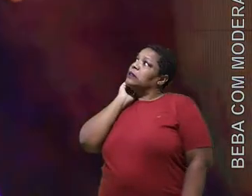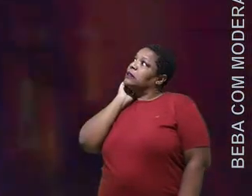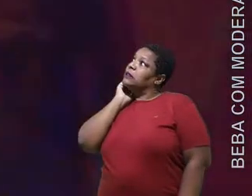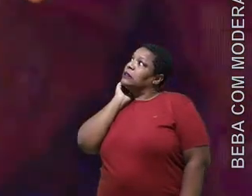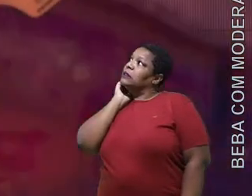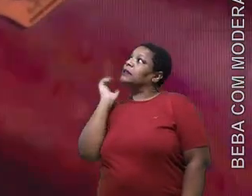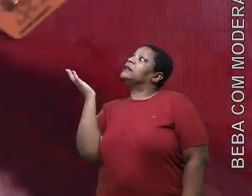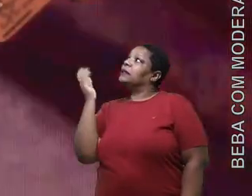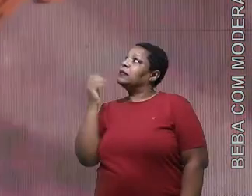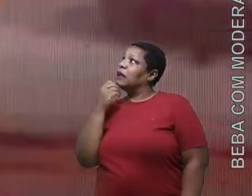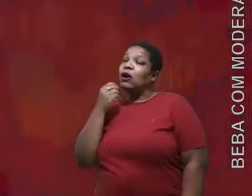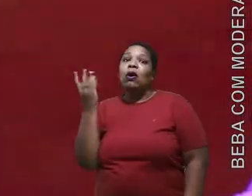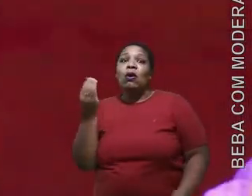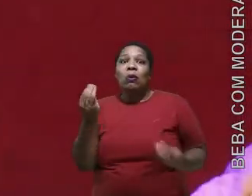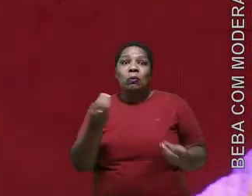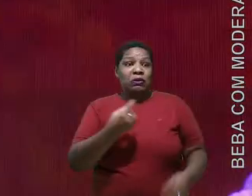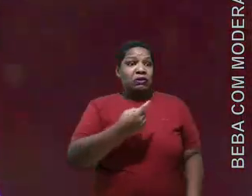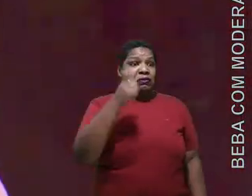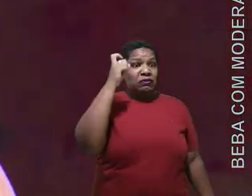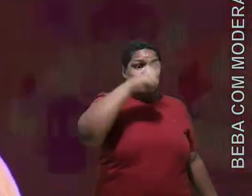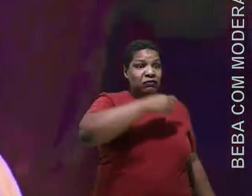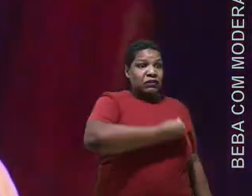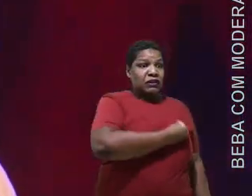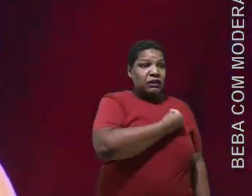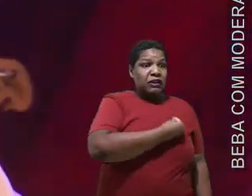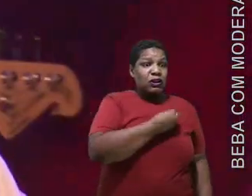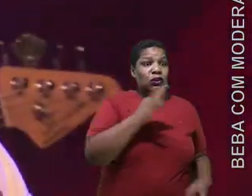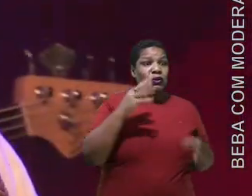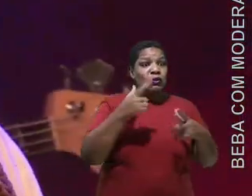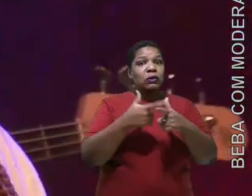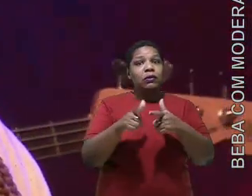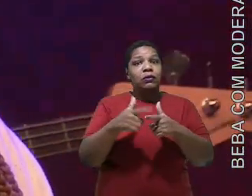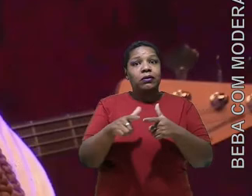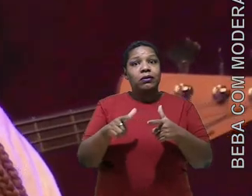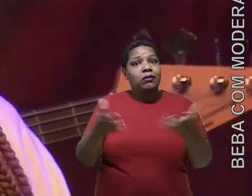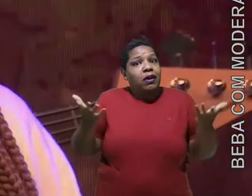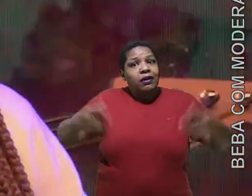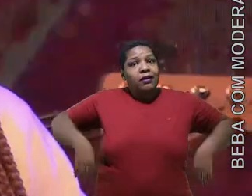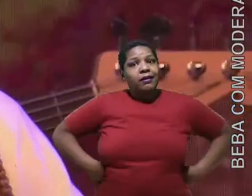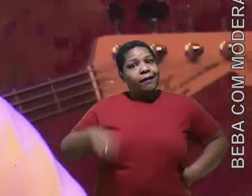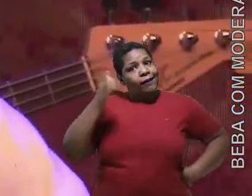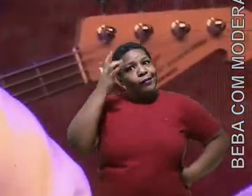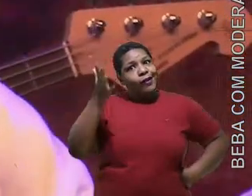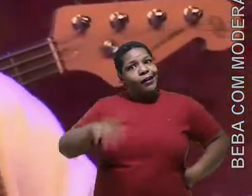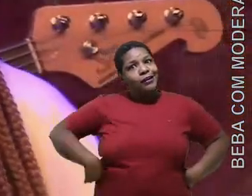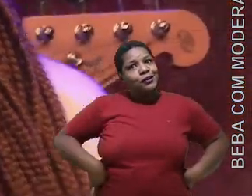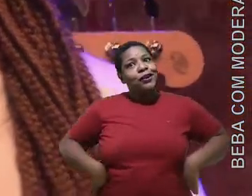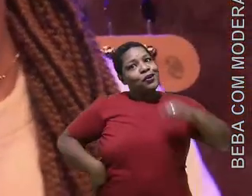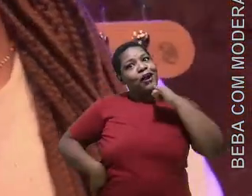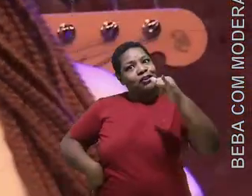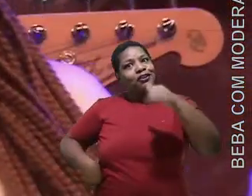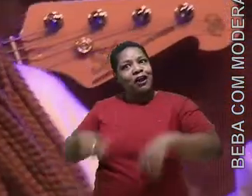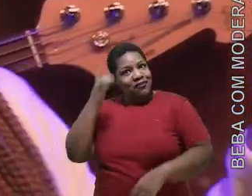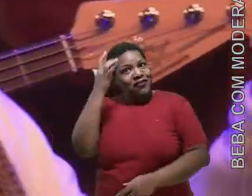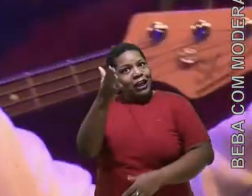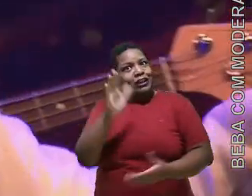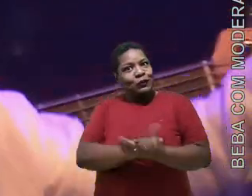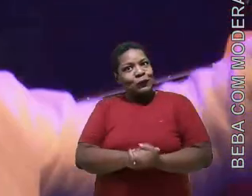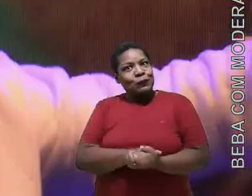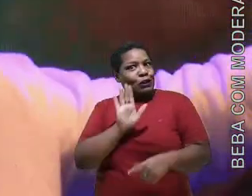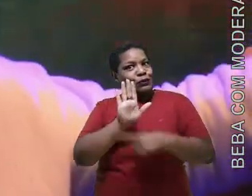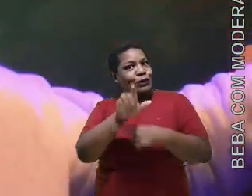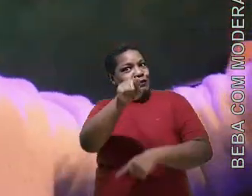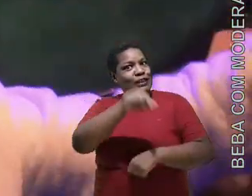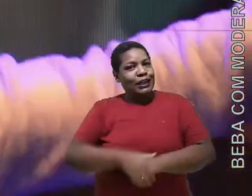fala aí tão difícil ver hoje tudo se problematiza o amigo só vou te ajudar vim aqui para ajudar você e aqui pode ajudar